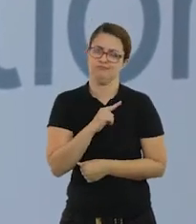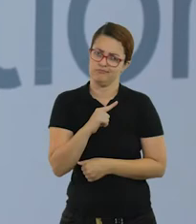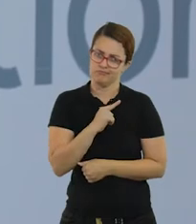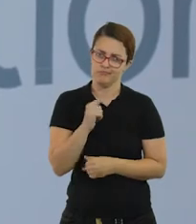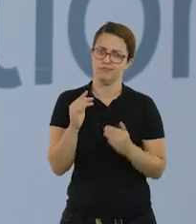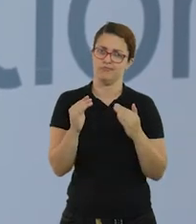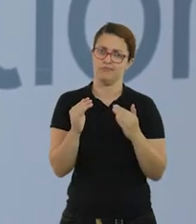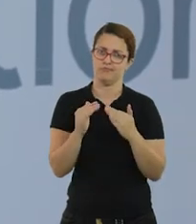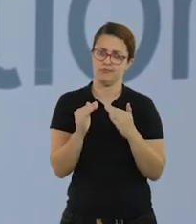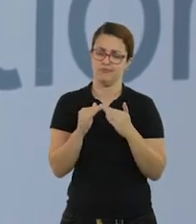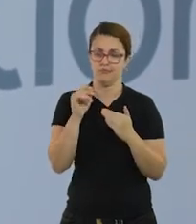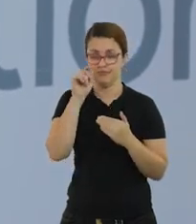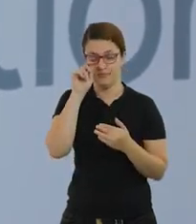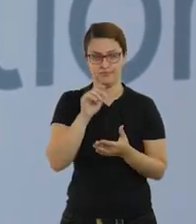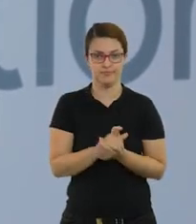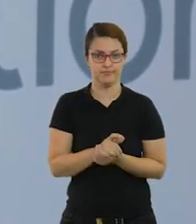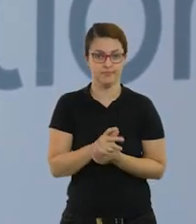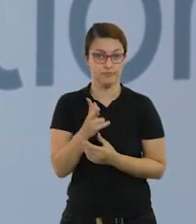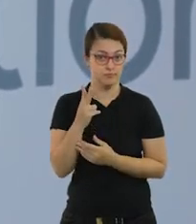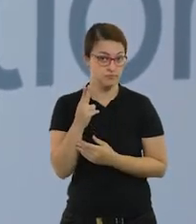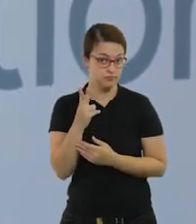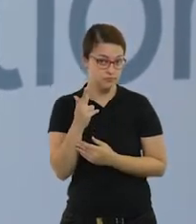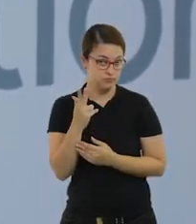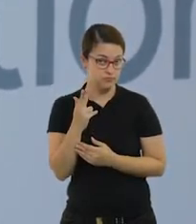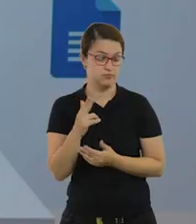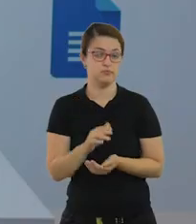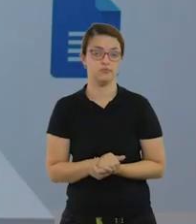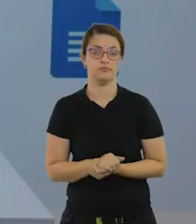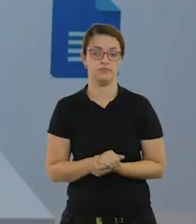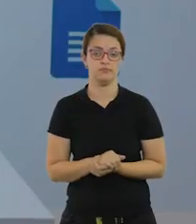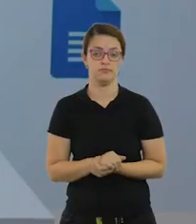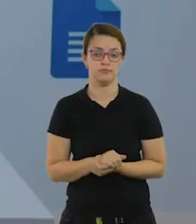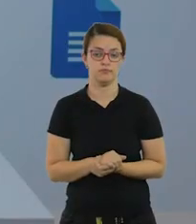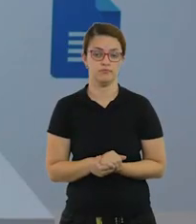simples, acredito que você tenha em casa. Tesoura sem ponta.